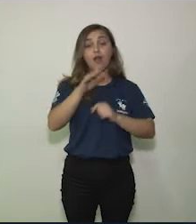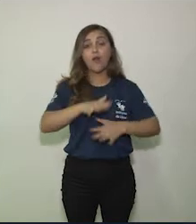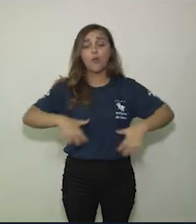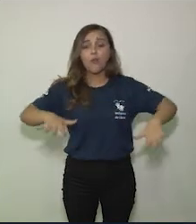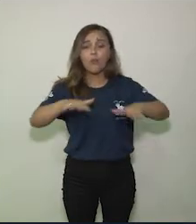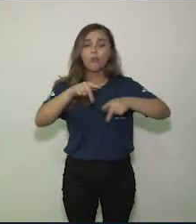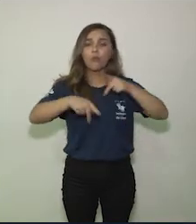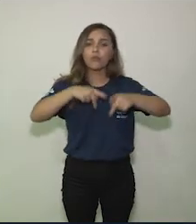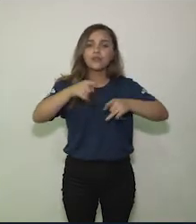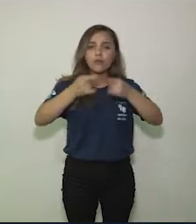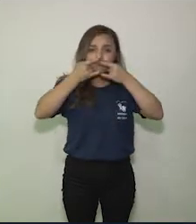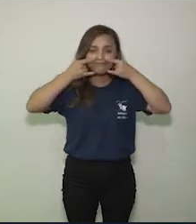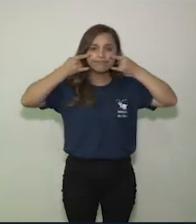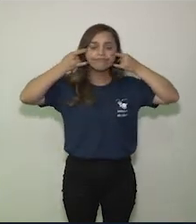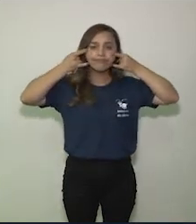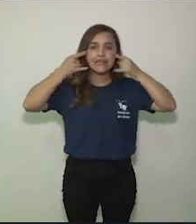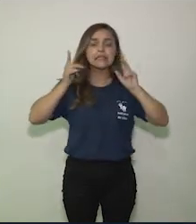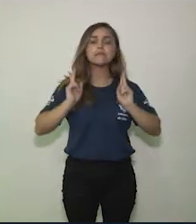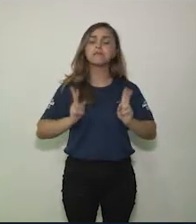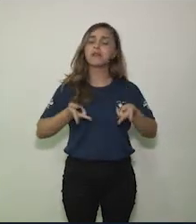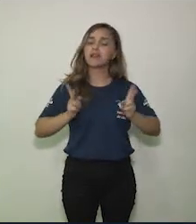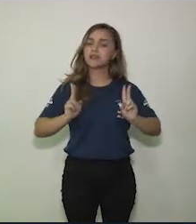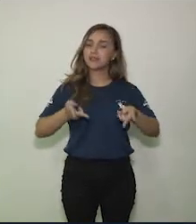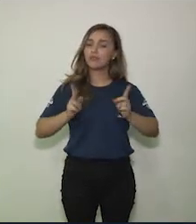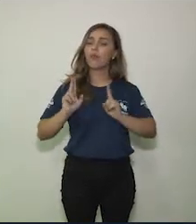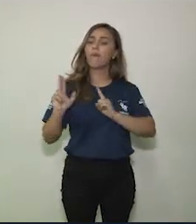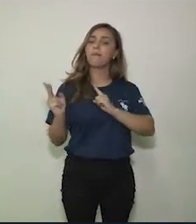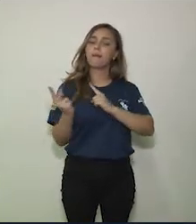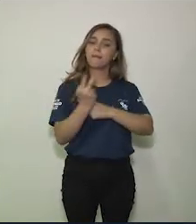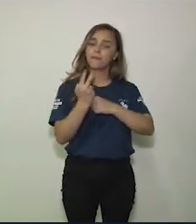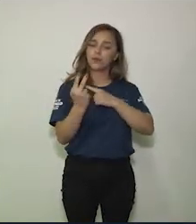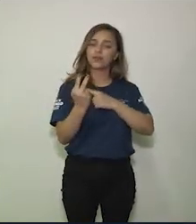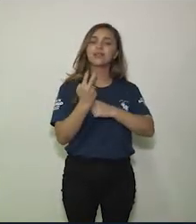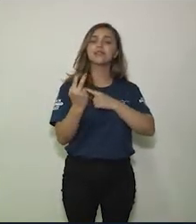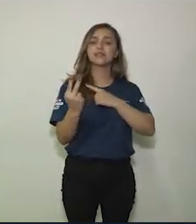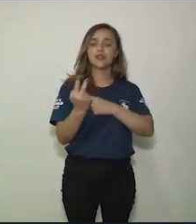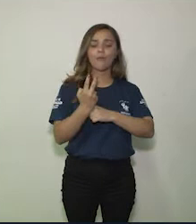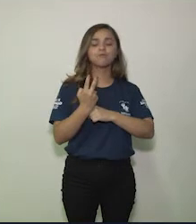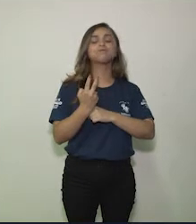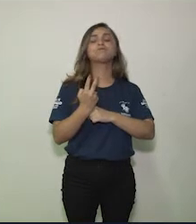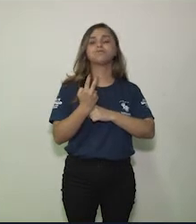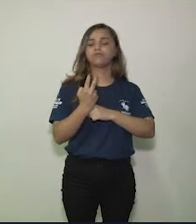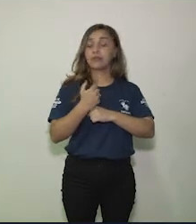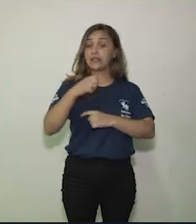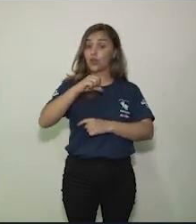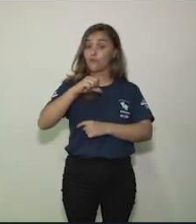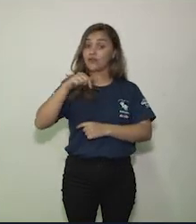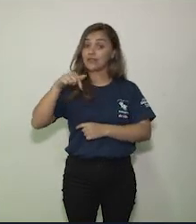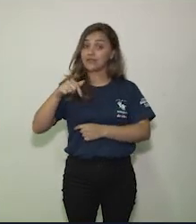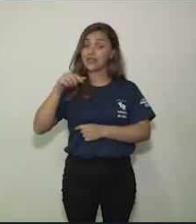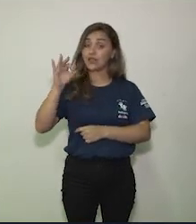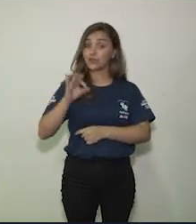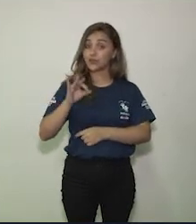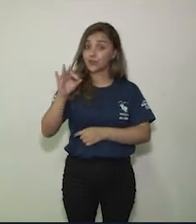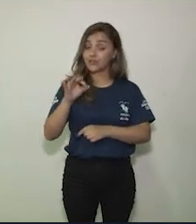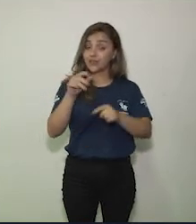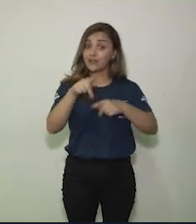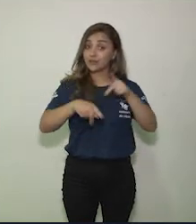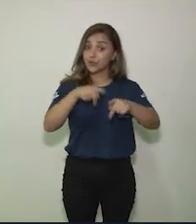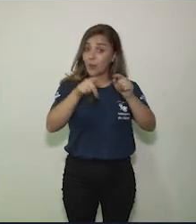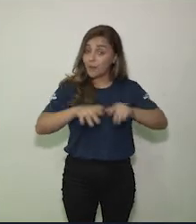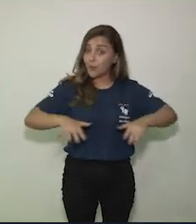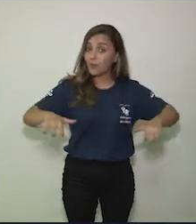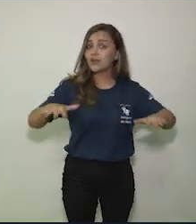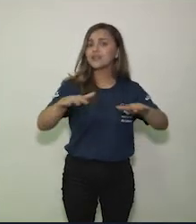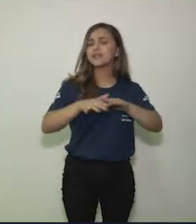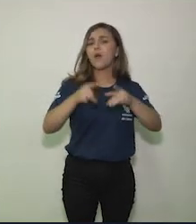máscara sempre tem uma prevalência de proteção. 97% da população que